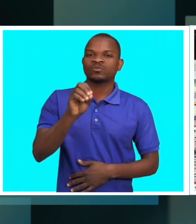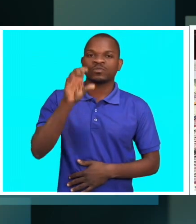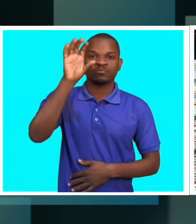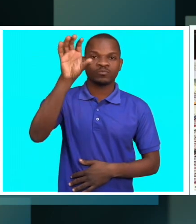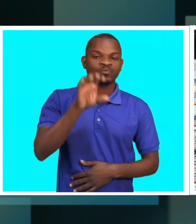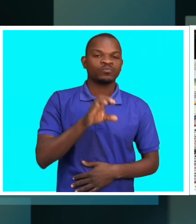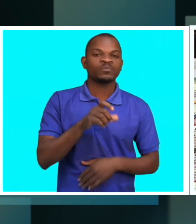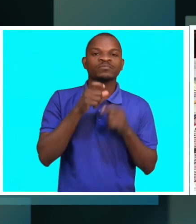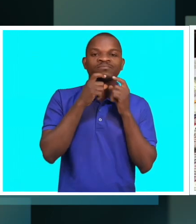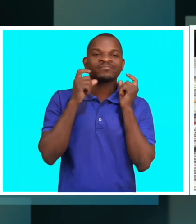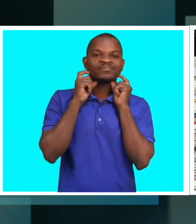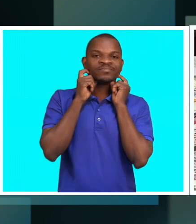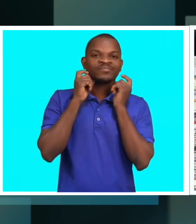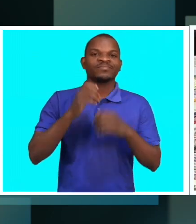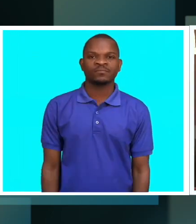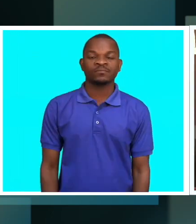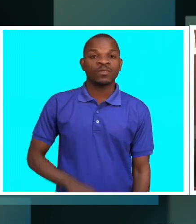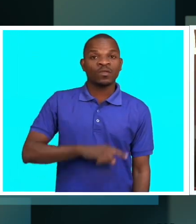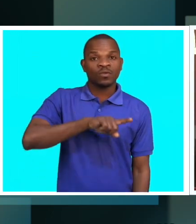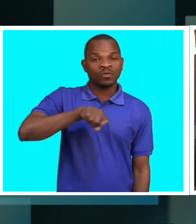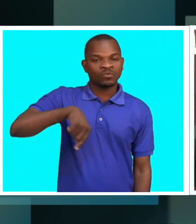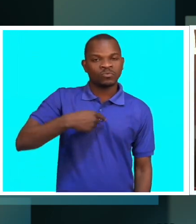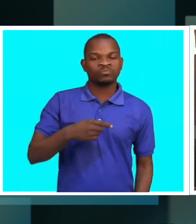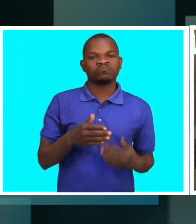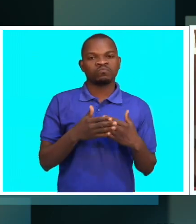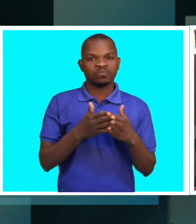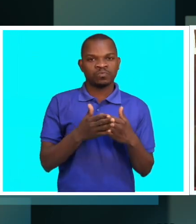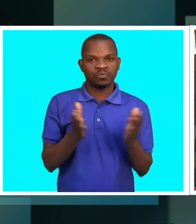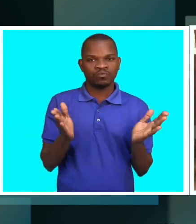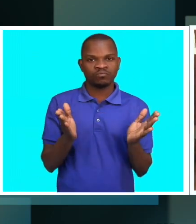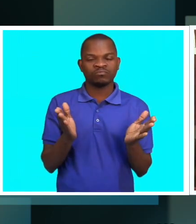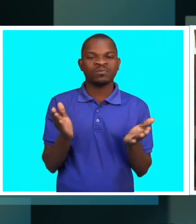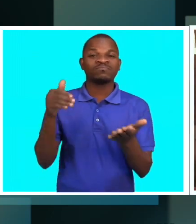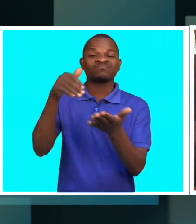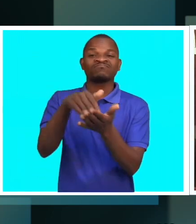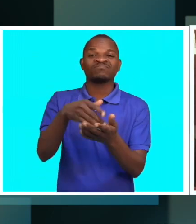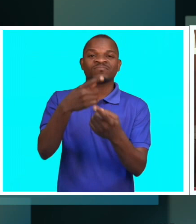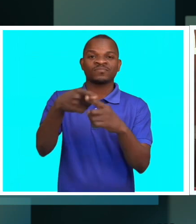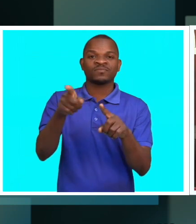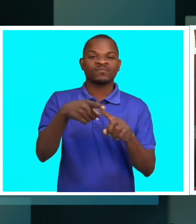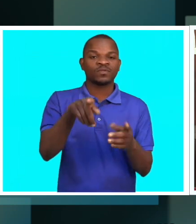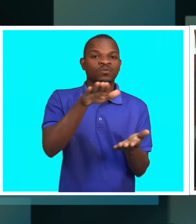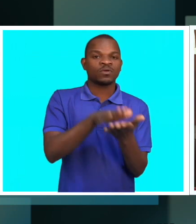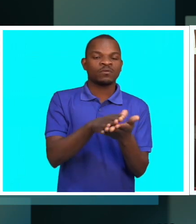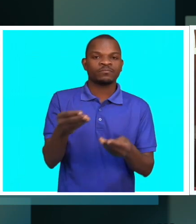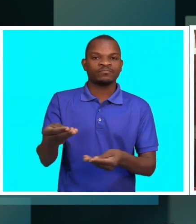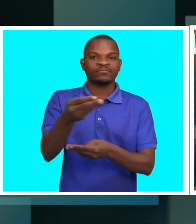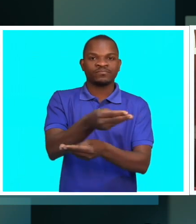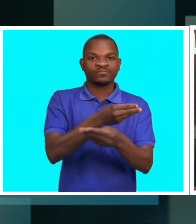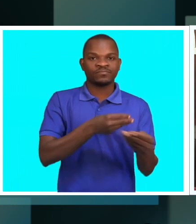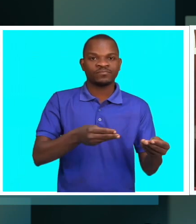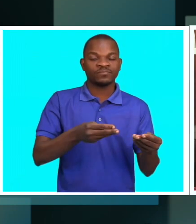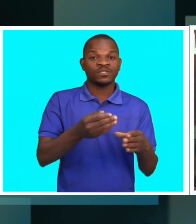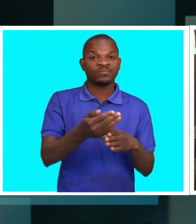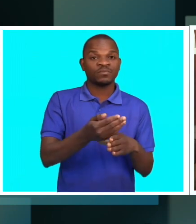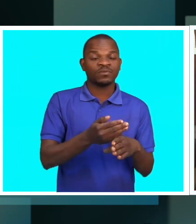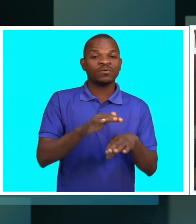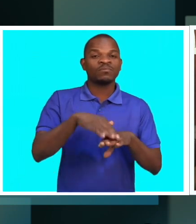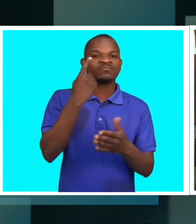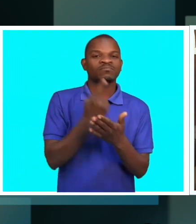a todas as províncias do país. Nós estamos na disposição de ir para lá para partilharmos estas experiências. O importante é